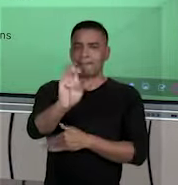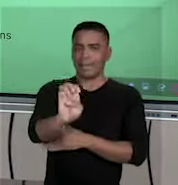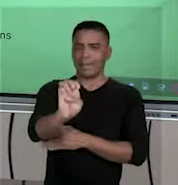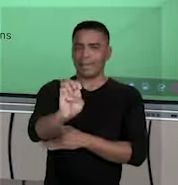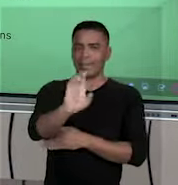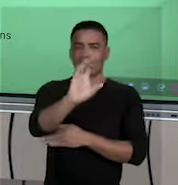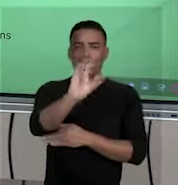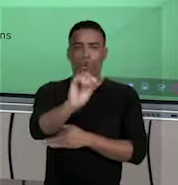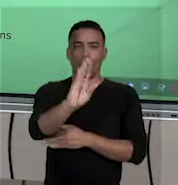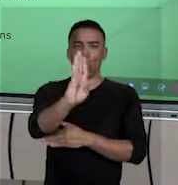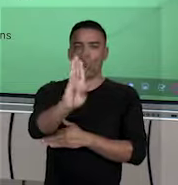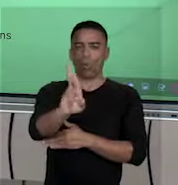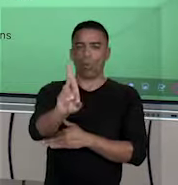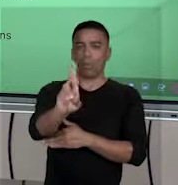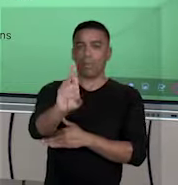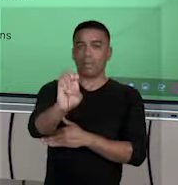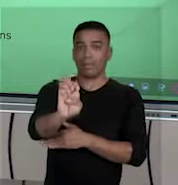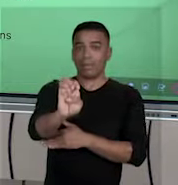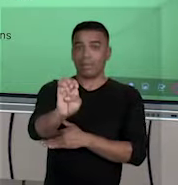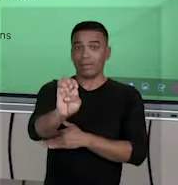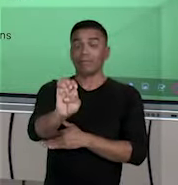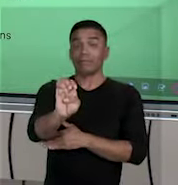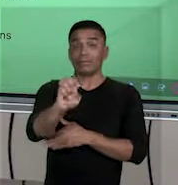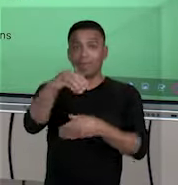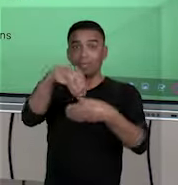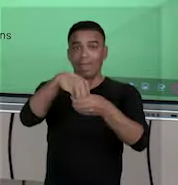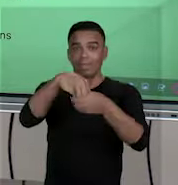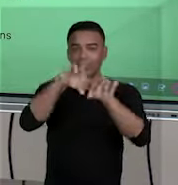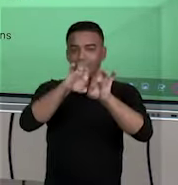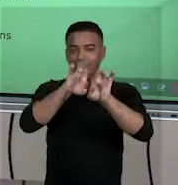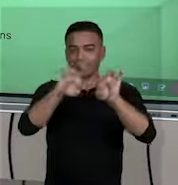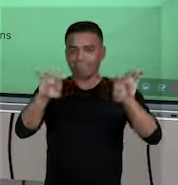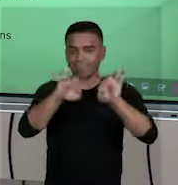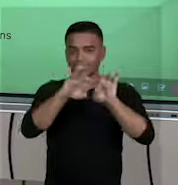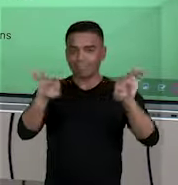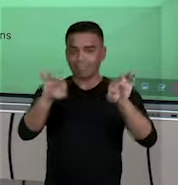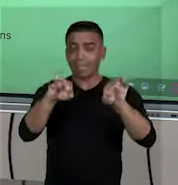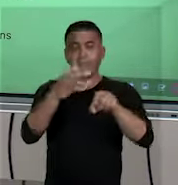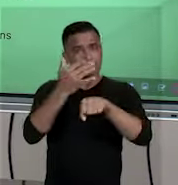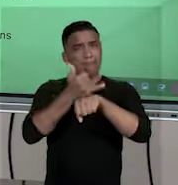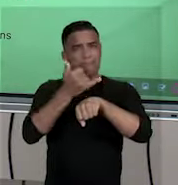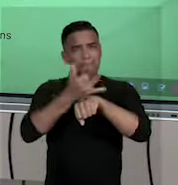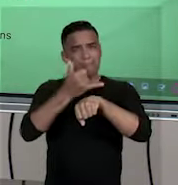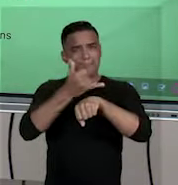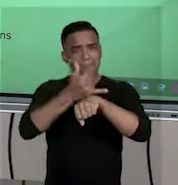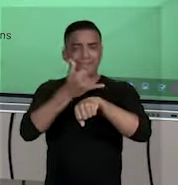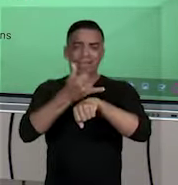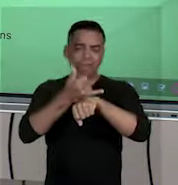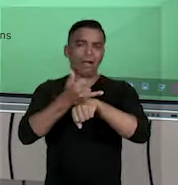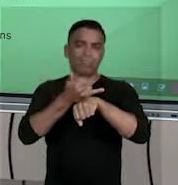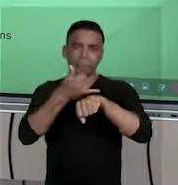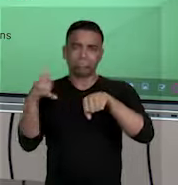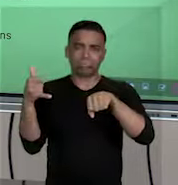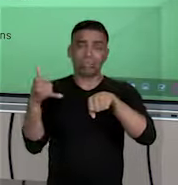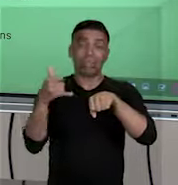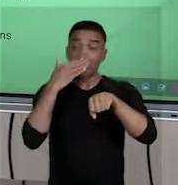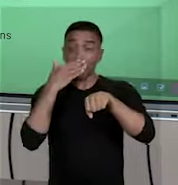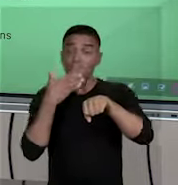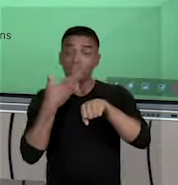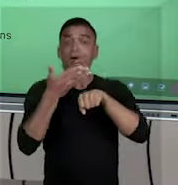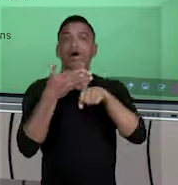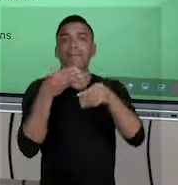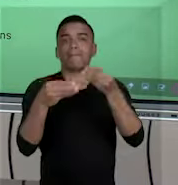para... o material dentro de um fio é geralmente um metal, que é um bom condutor, e do lado de fora